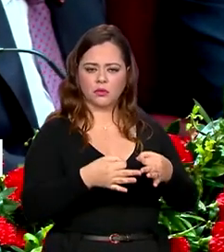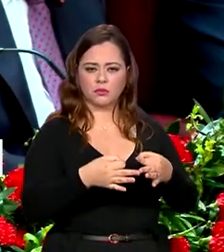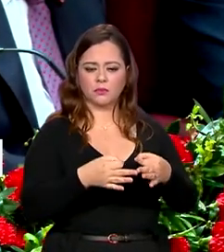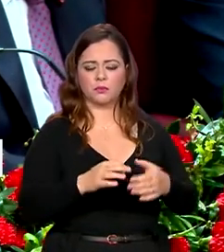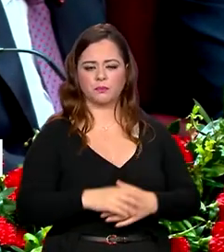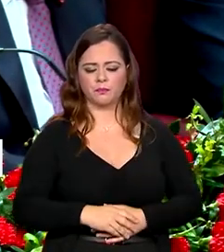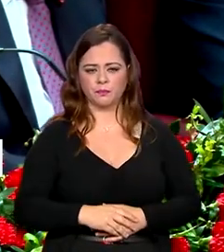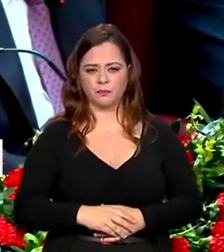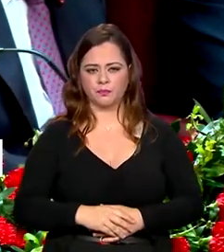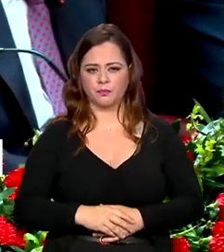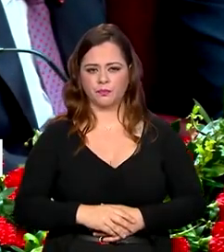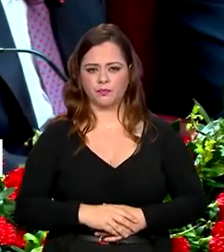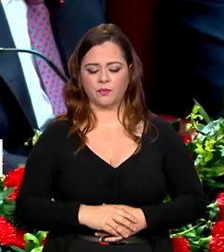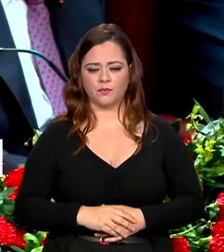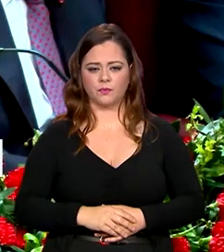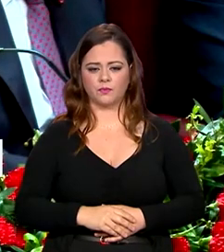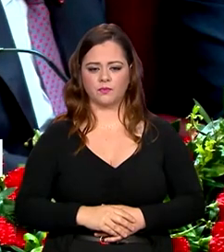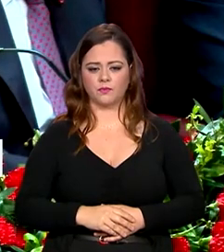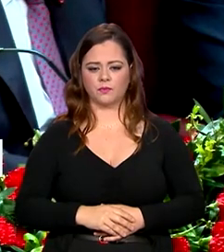multilateralismo.